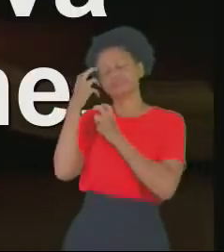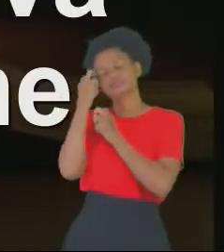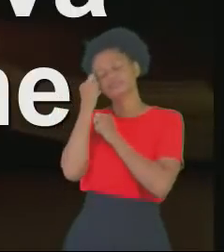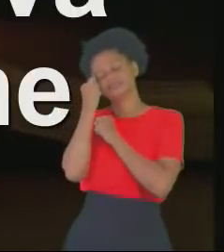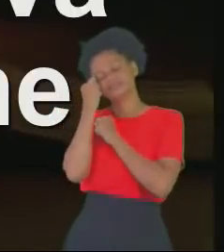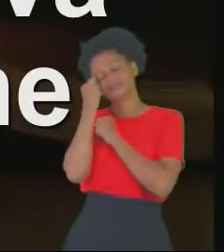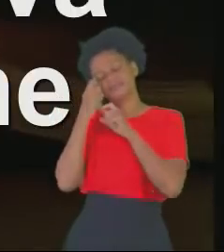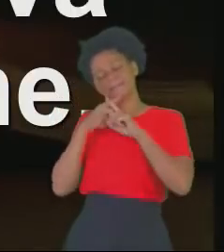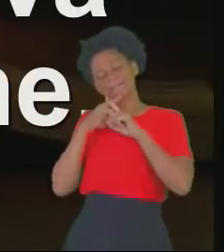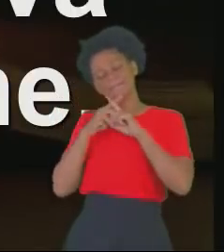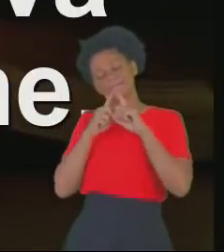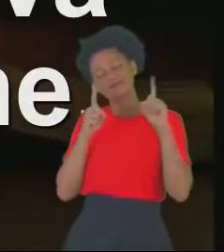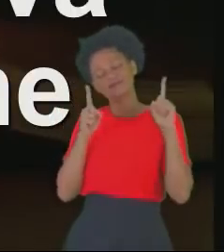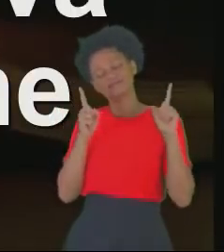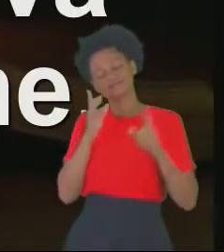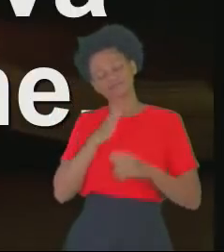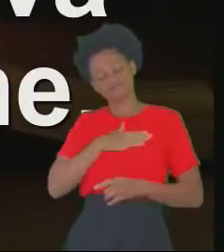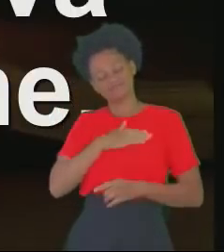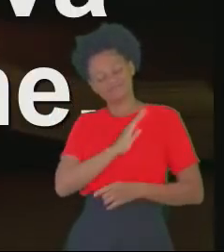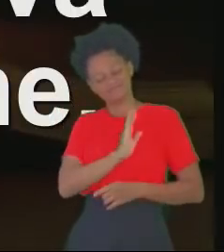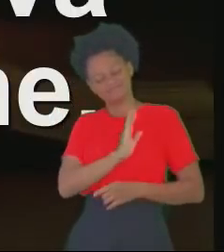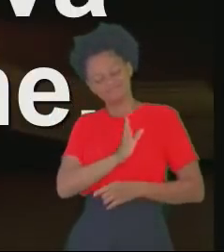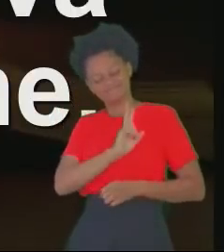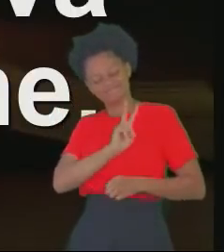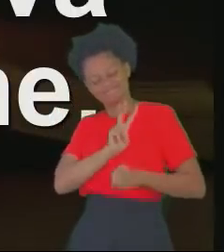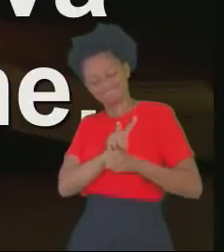meu coração velava.